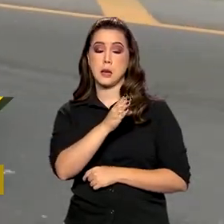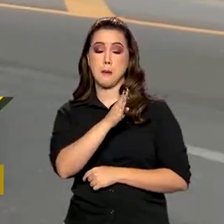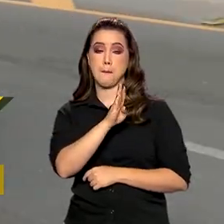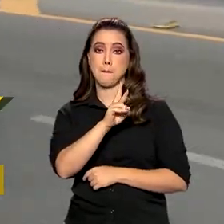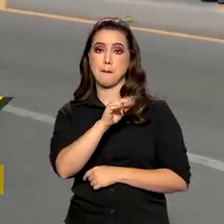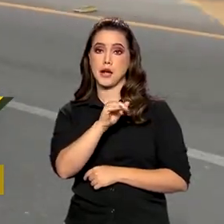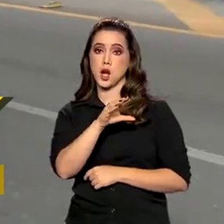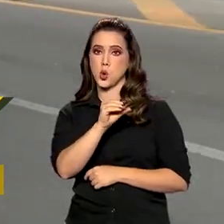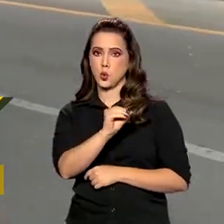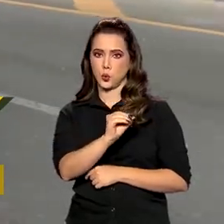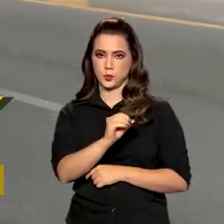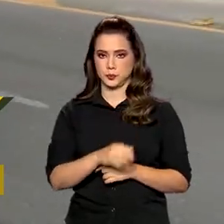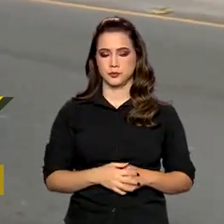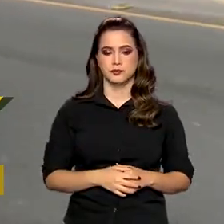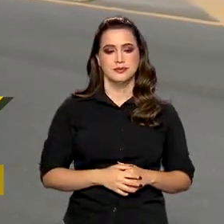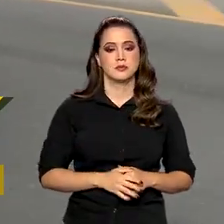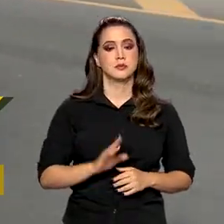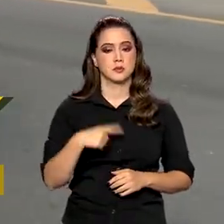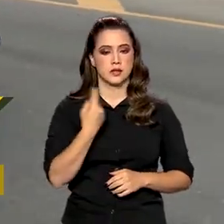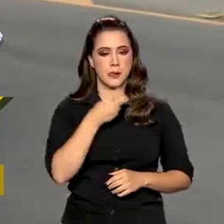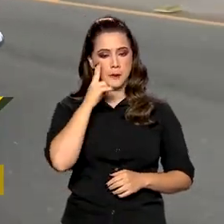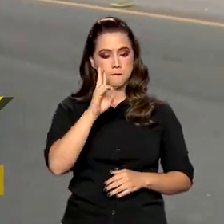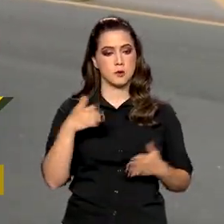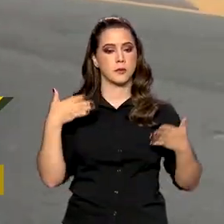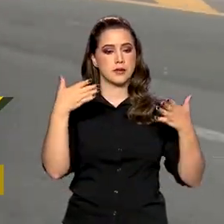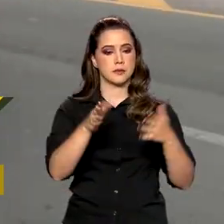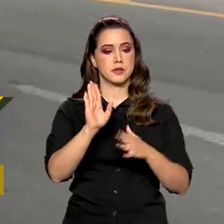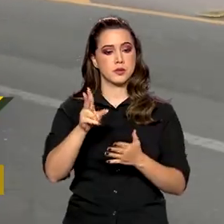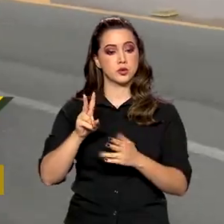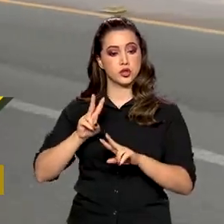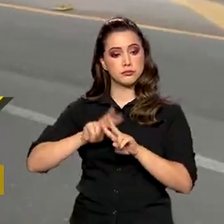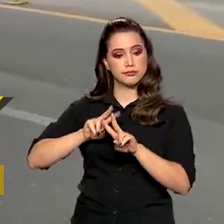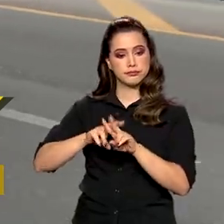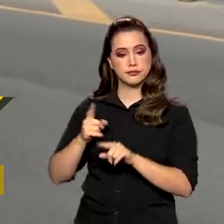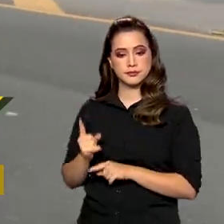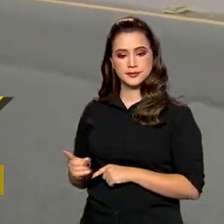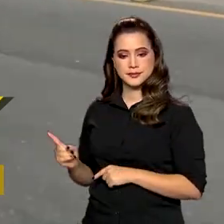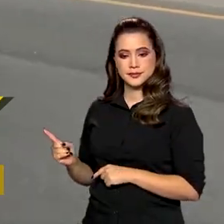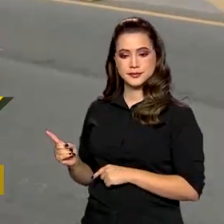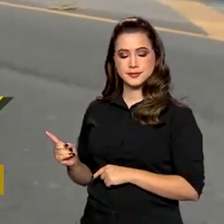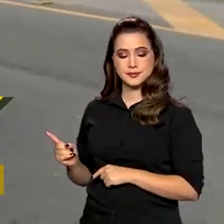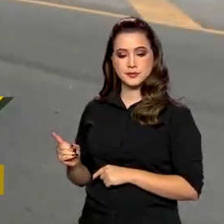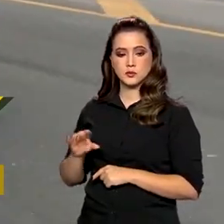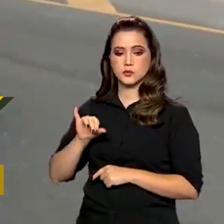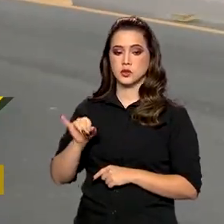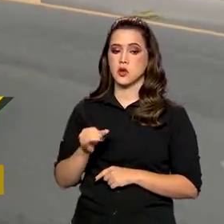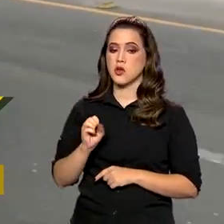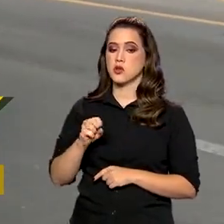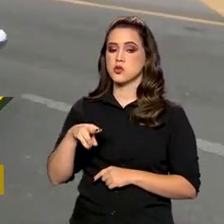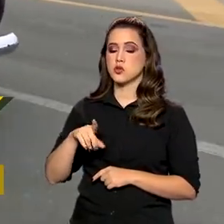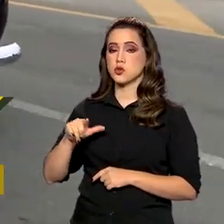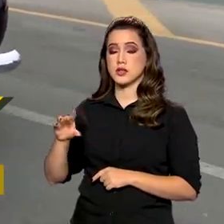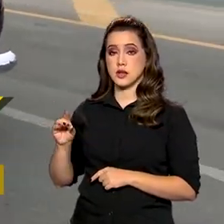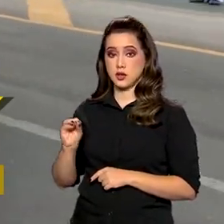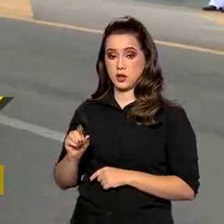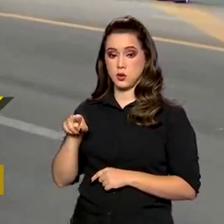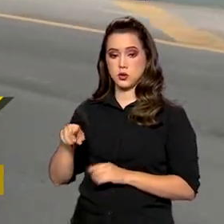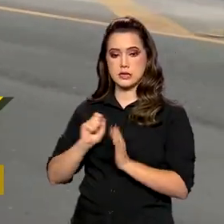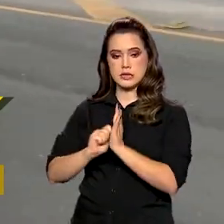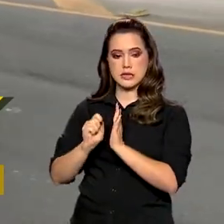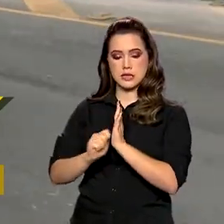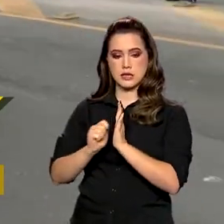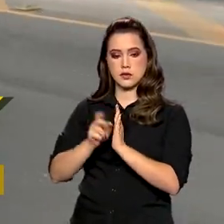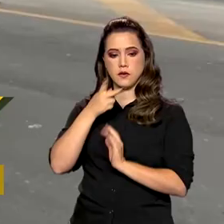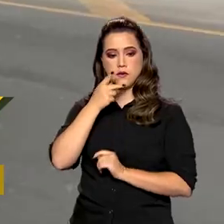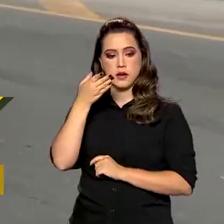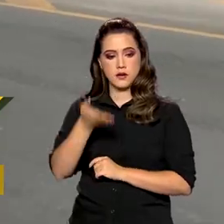Marinha do Brasil agora. Olha, já temos uma participação ali, né, Renata? Temos ali o Josenildo Melo, já está escrito, mas eu vou